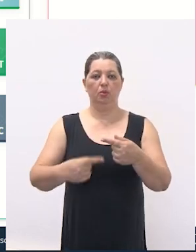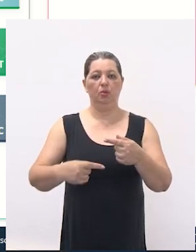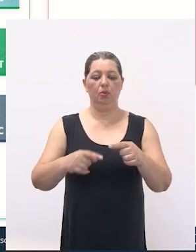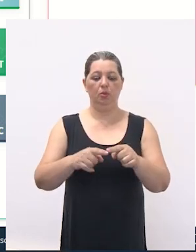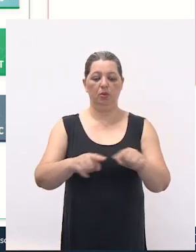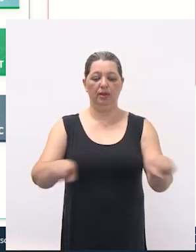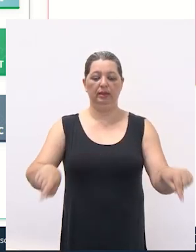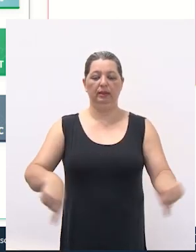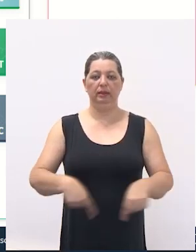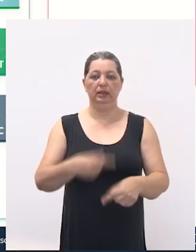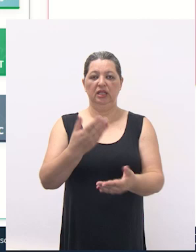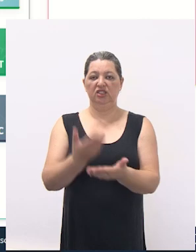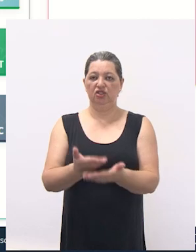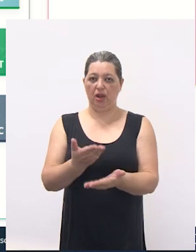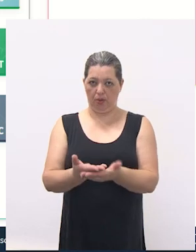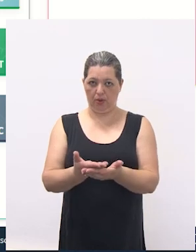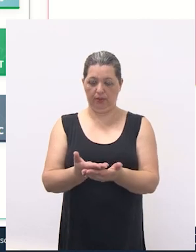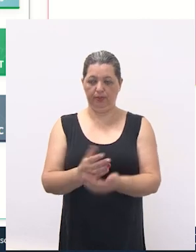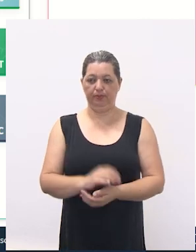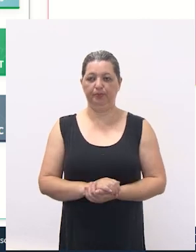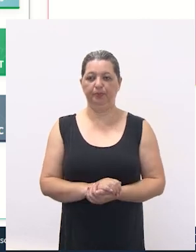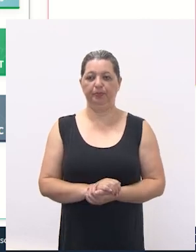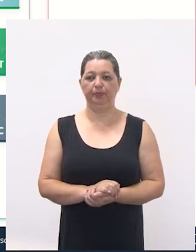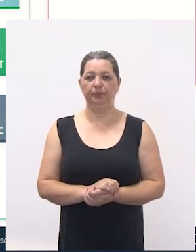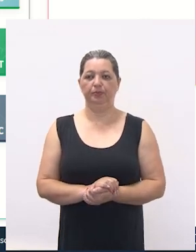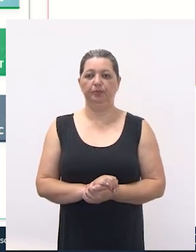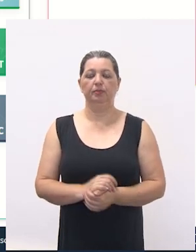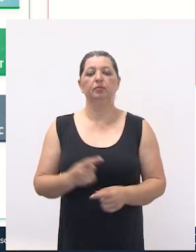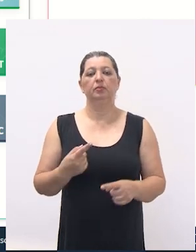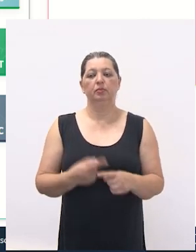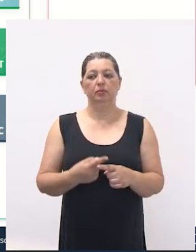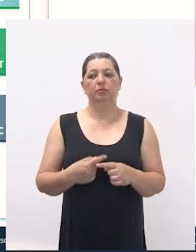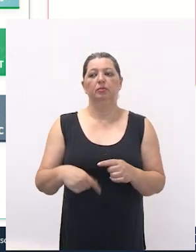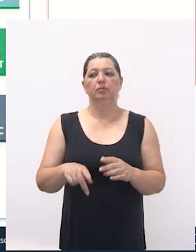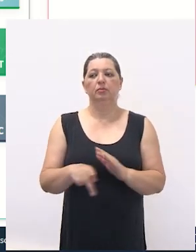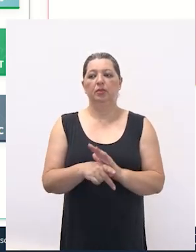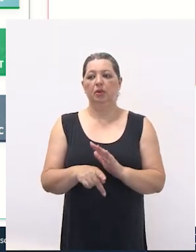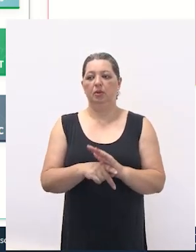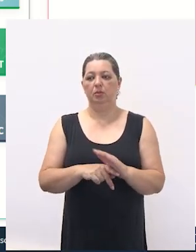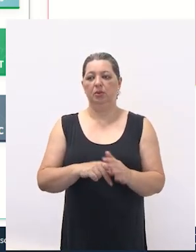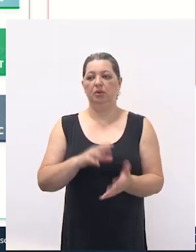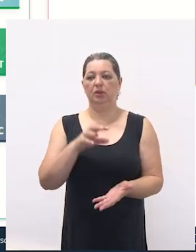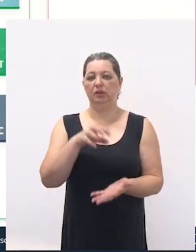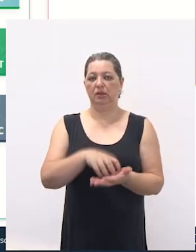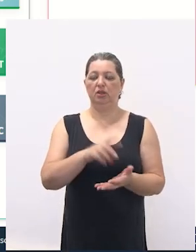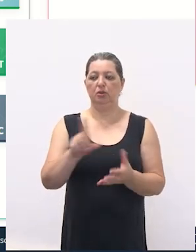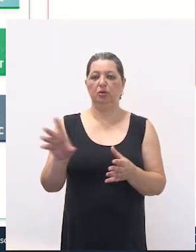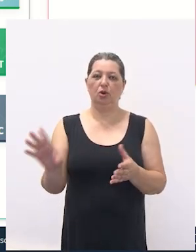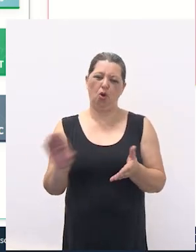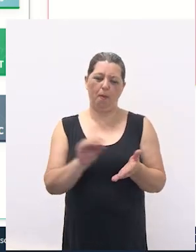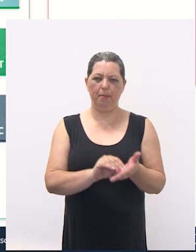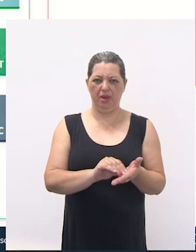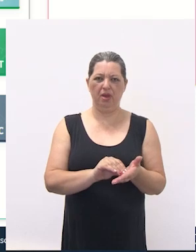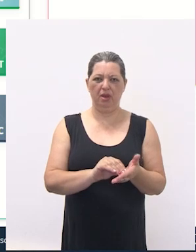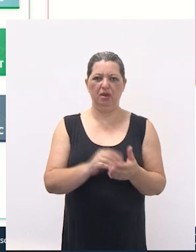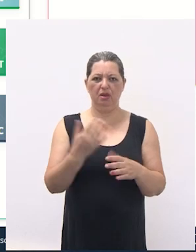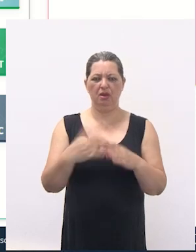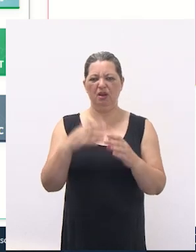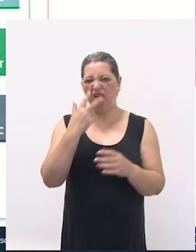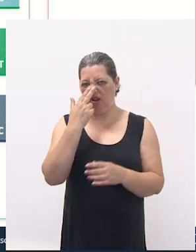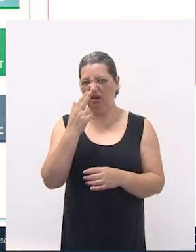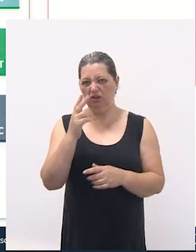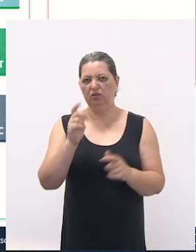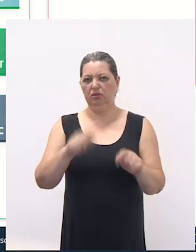Aula. Então, vocês acessam a sede, depois copiam, né, esse e-mail. Acho que todo mundo aí, pelo